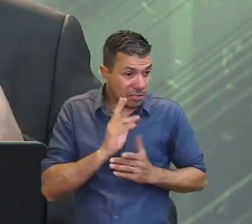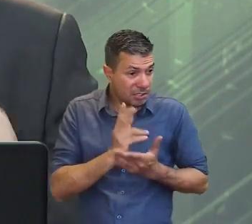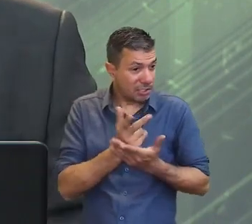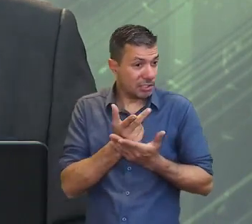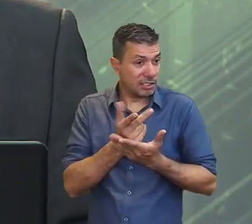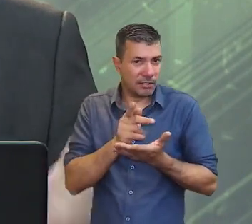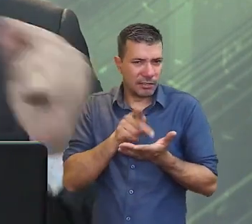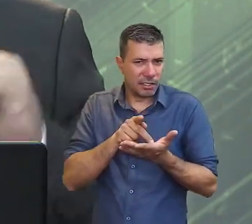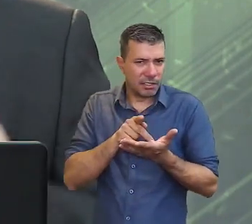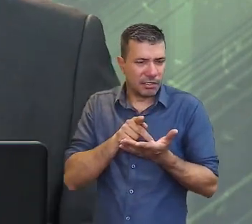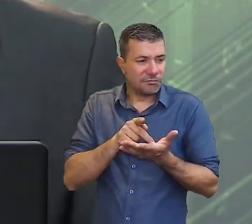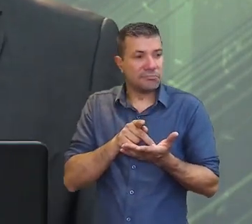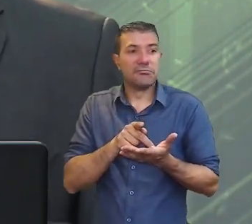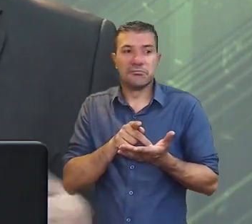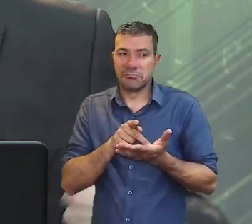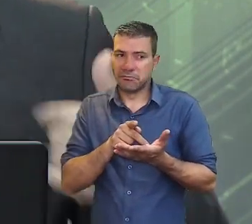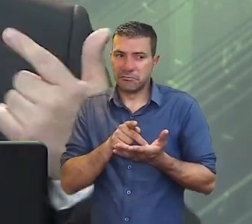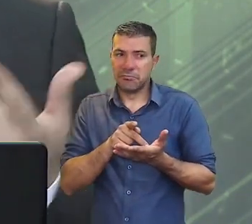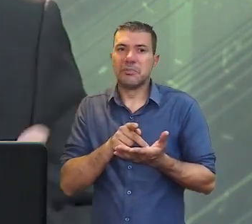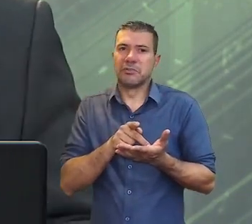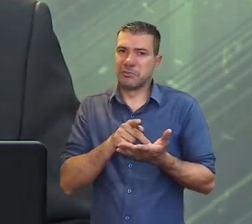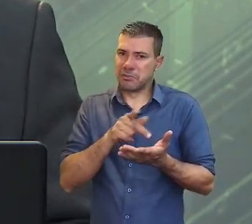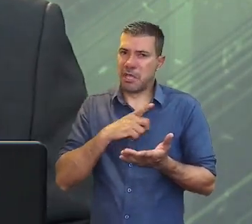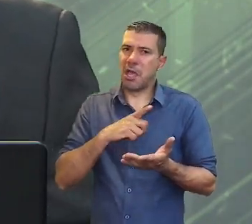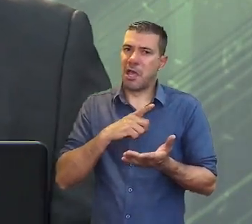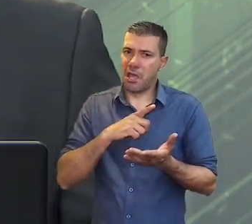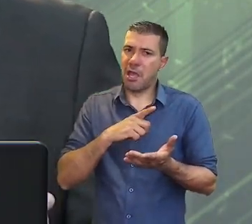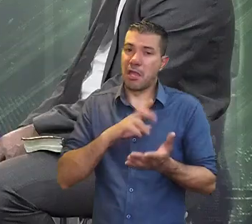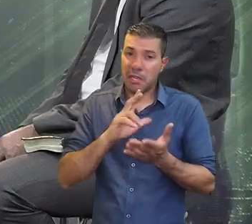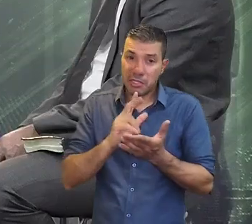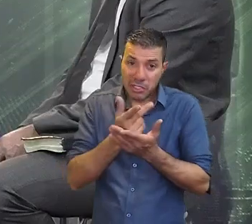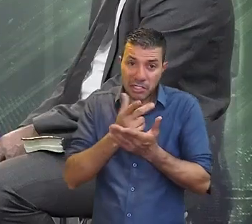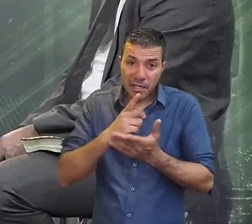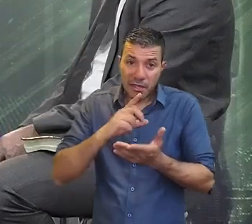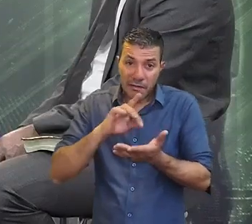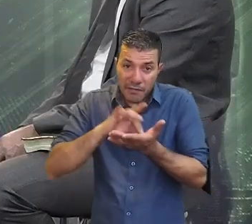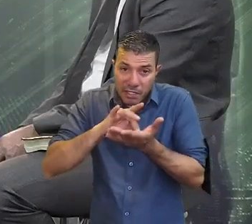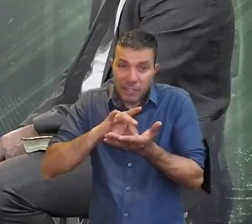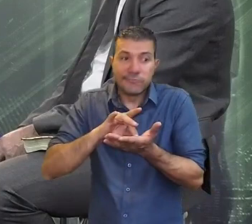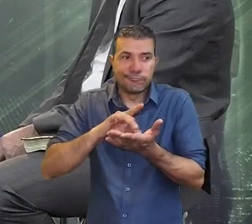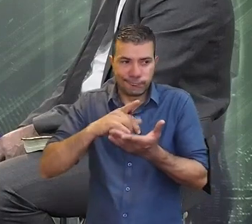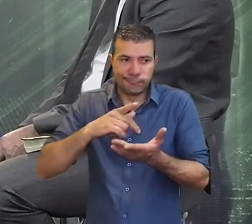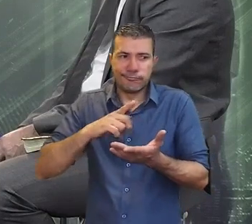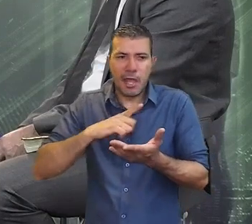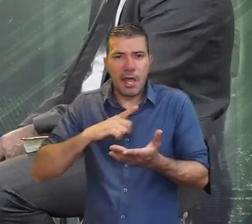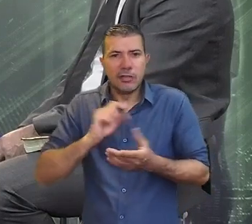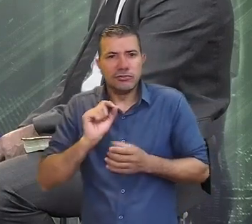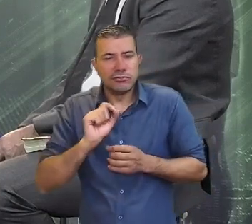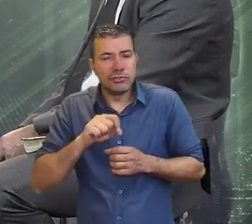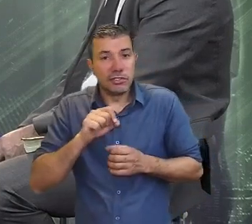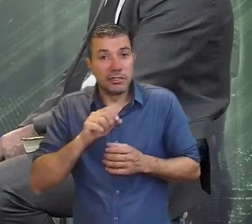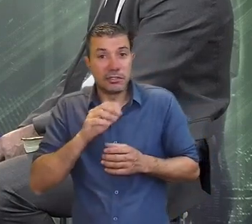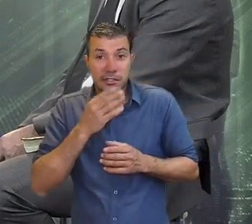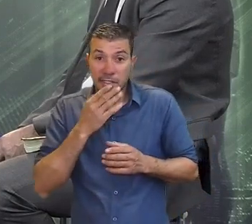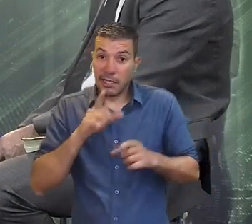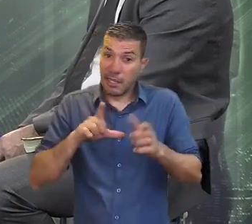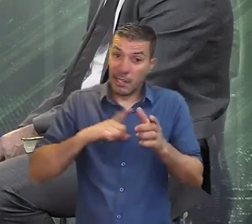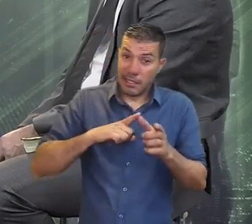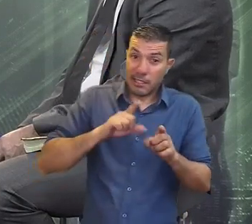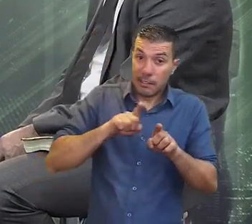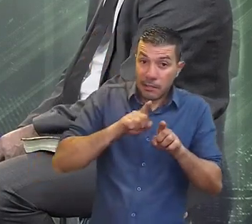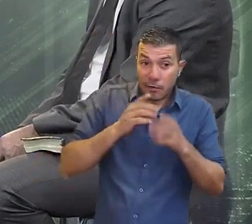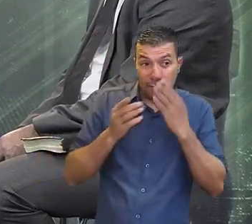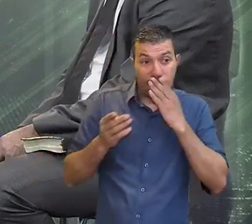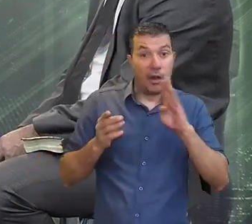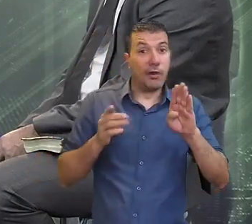verdadeira? Claro que tem, nós já estudamos sobre isso, vamos reforçar esses temas, mas eu quero dizer para você que assim como existe o falso, existe o